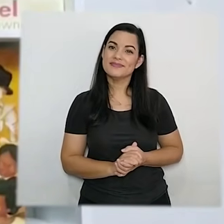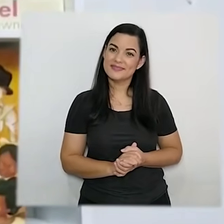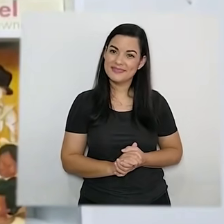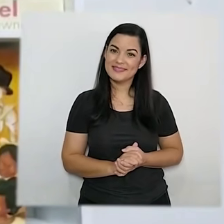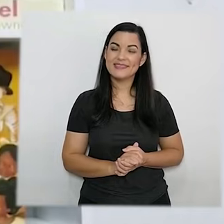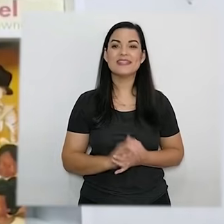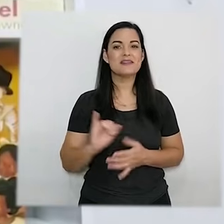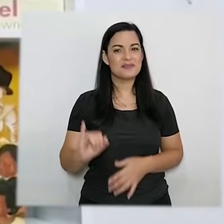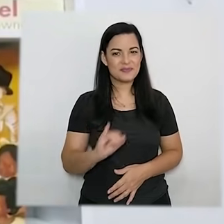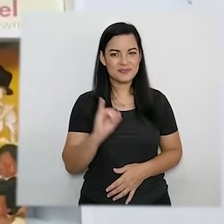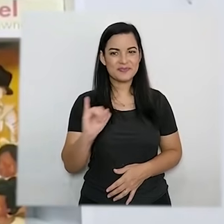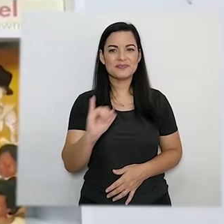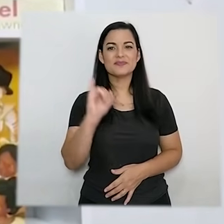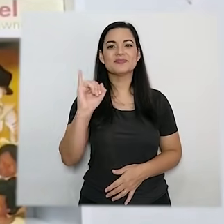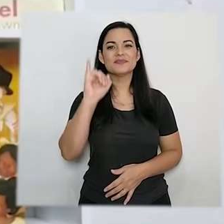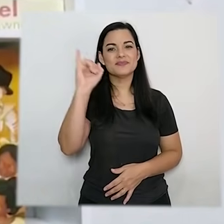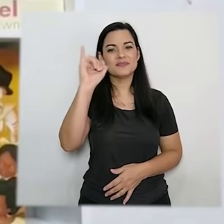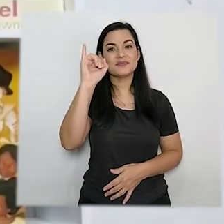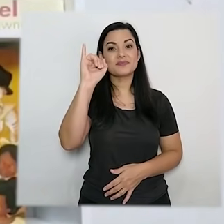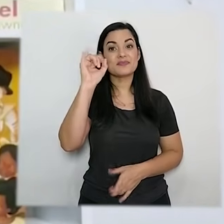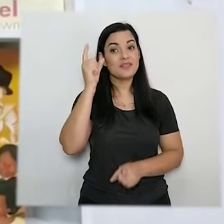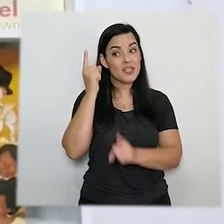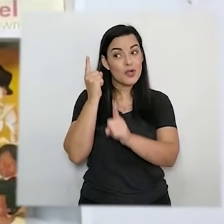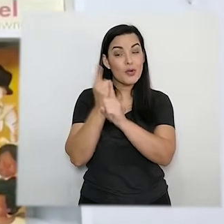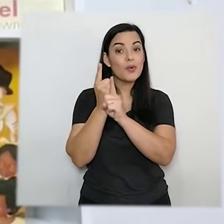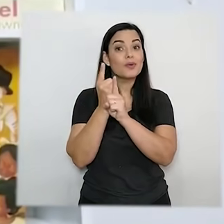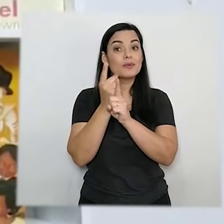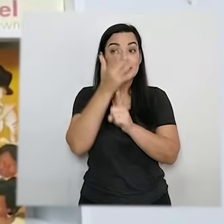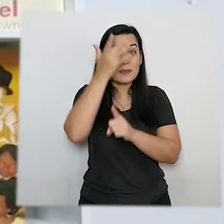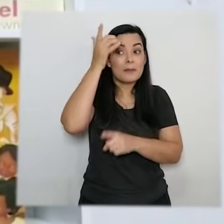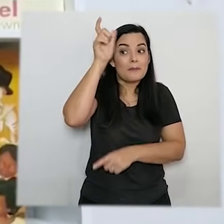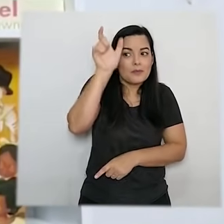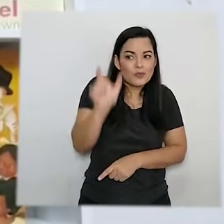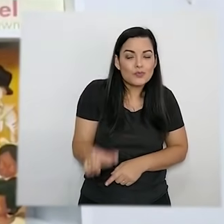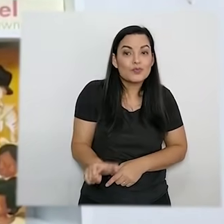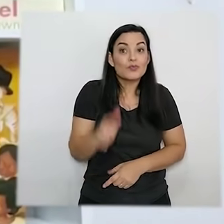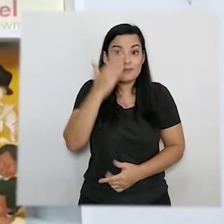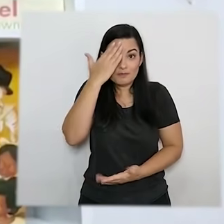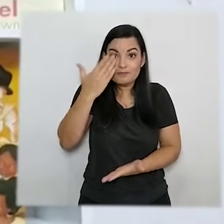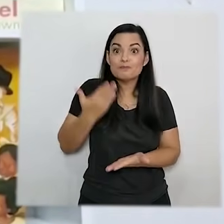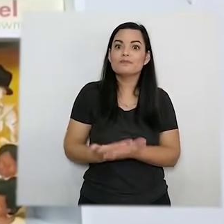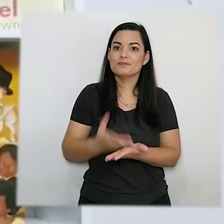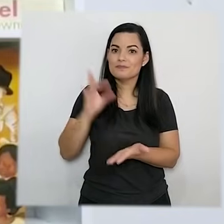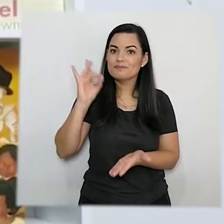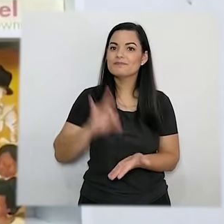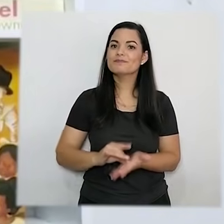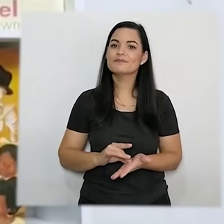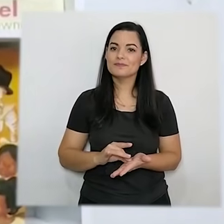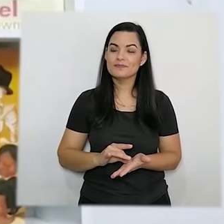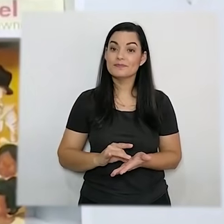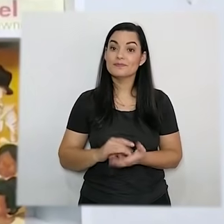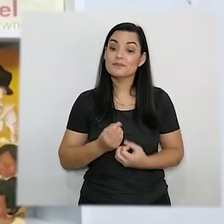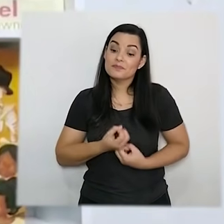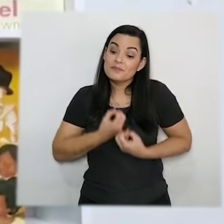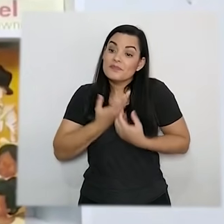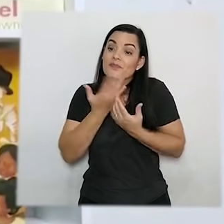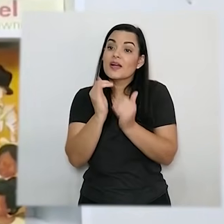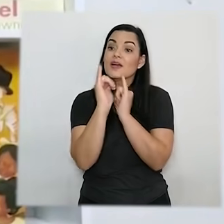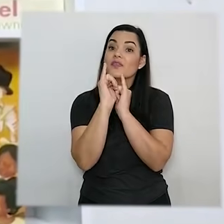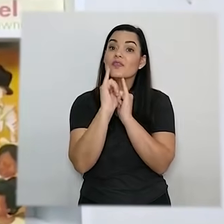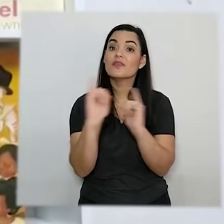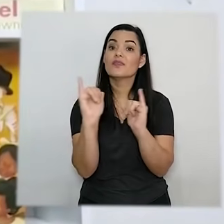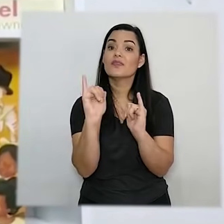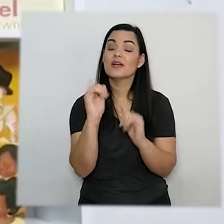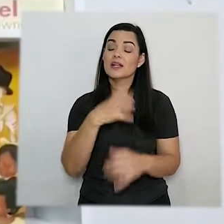É sempre importante encontrar alguém em que se possa confiar para expressar o que se passa